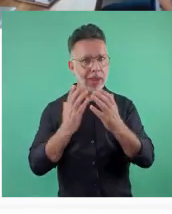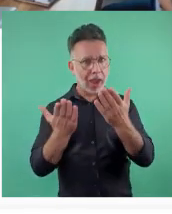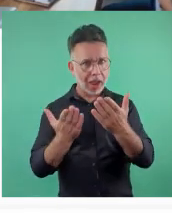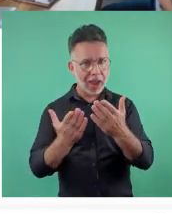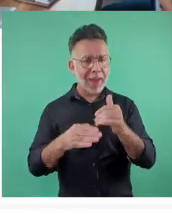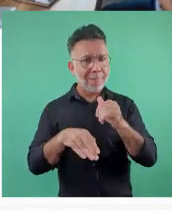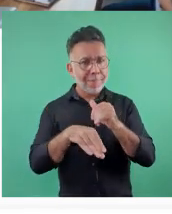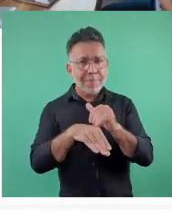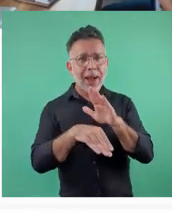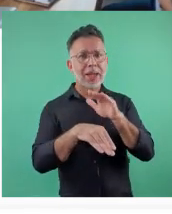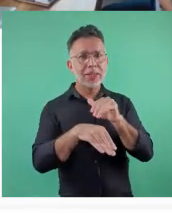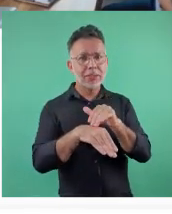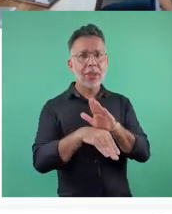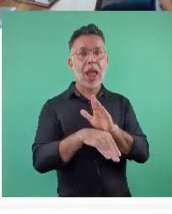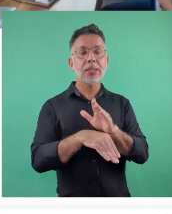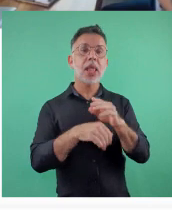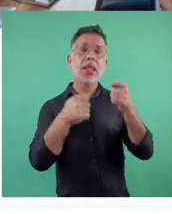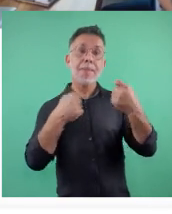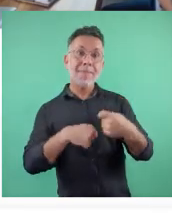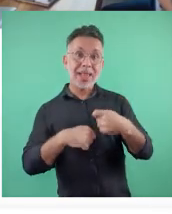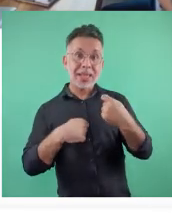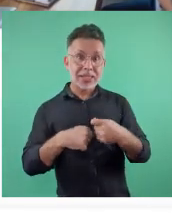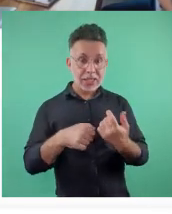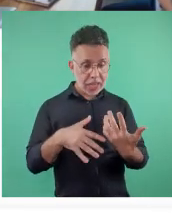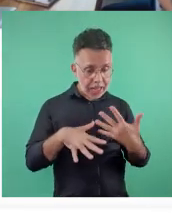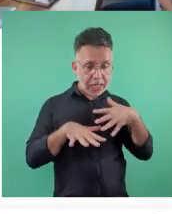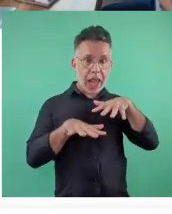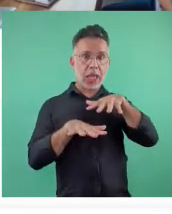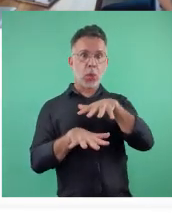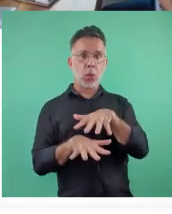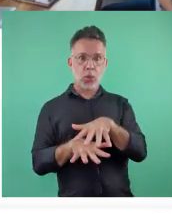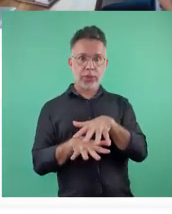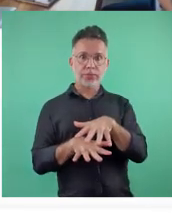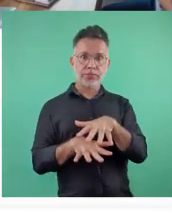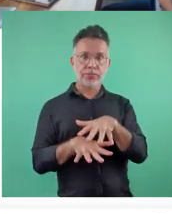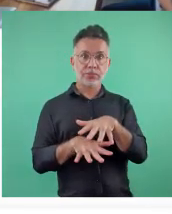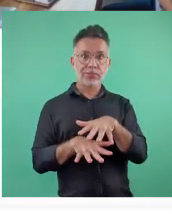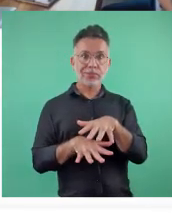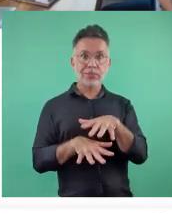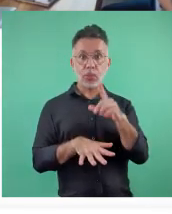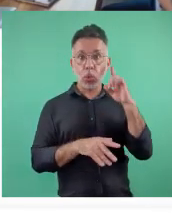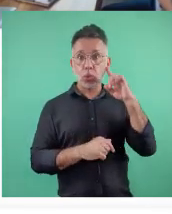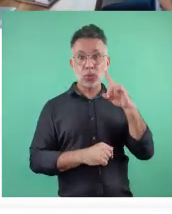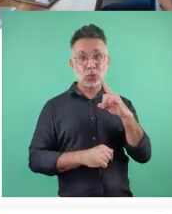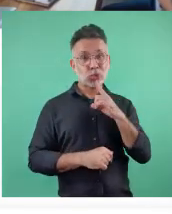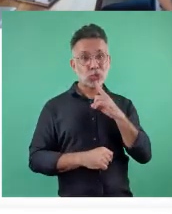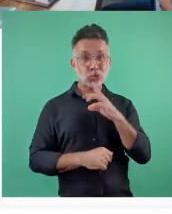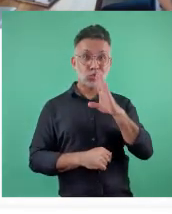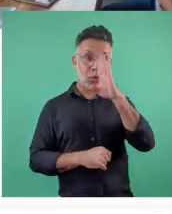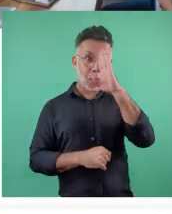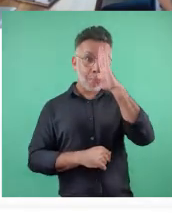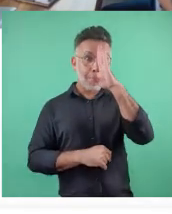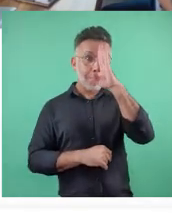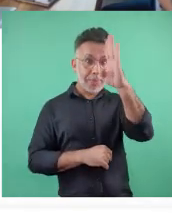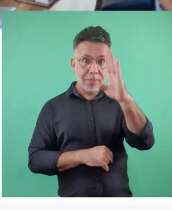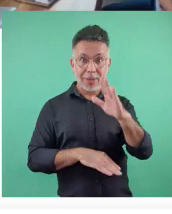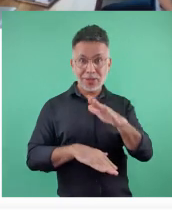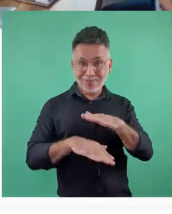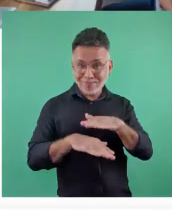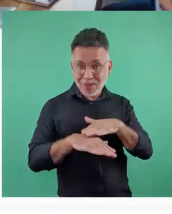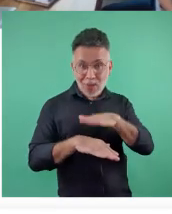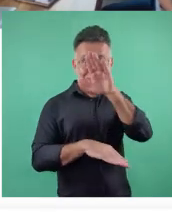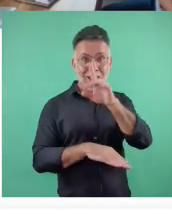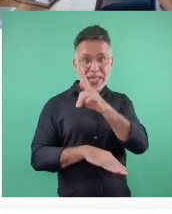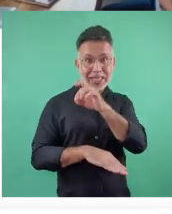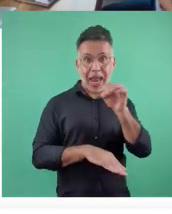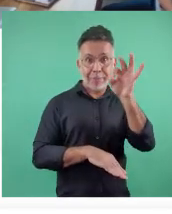leitura, mais a língua de Libras, é possível eles se comunicarem. Então, cada vez mais a gente precisa